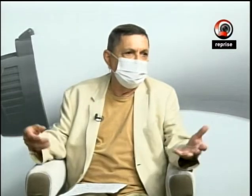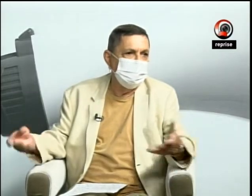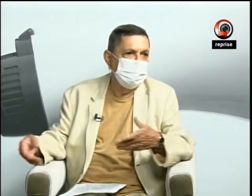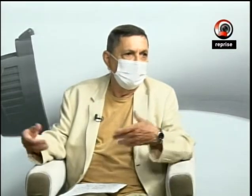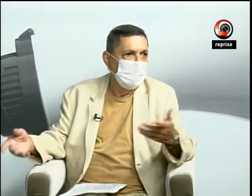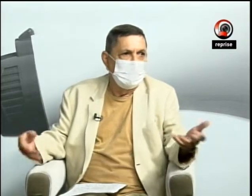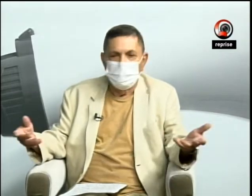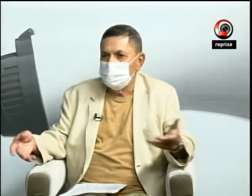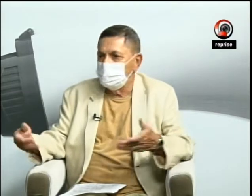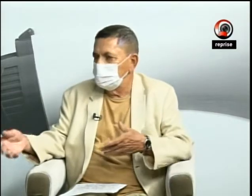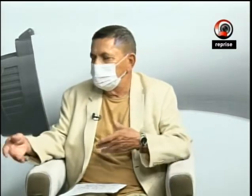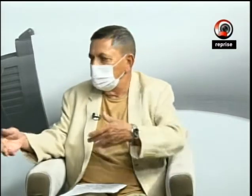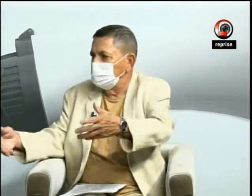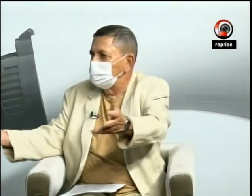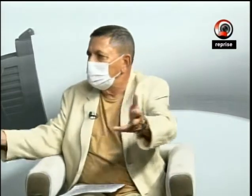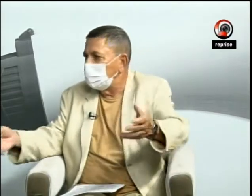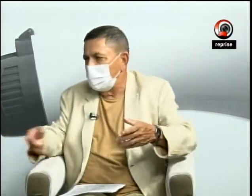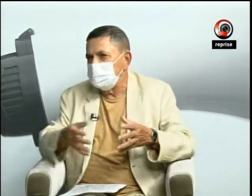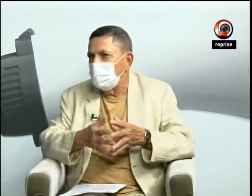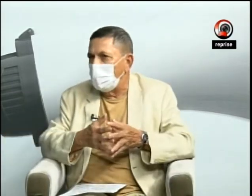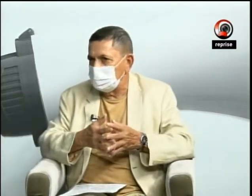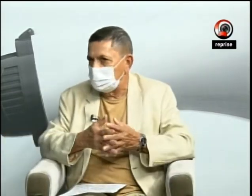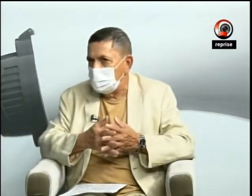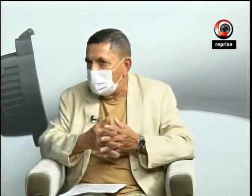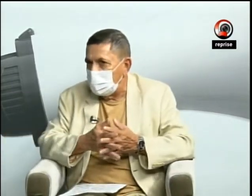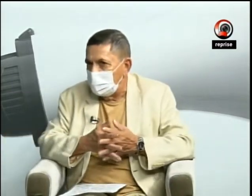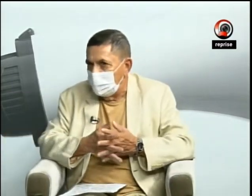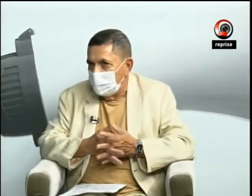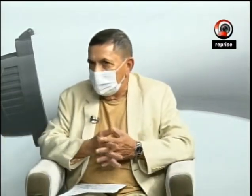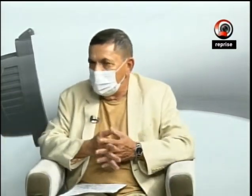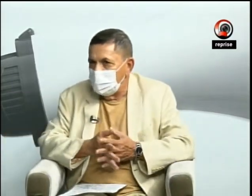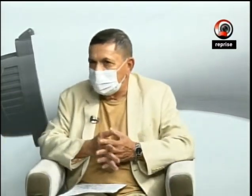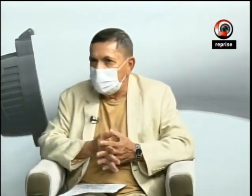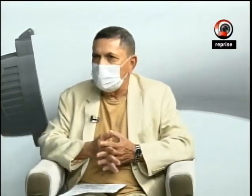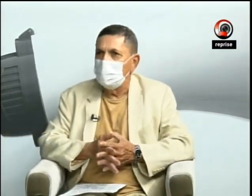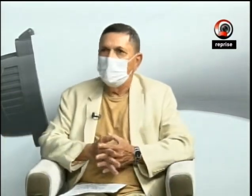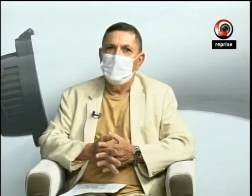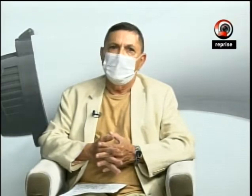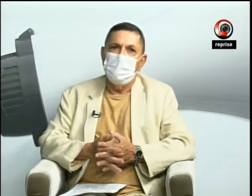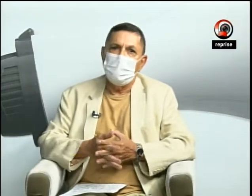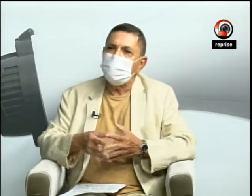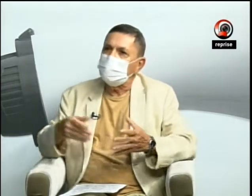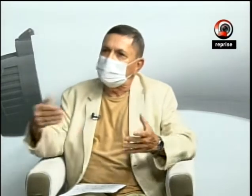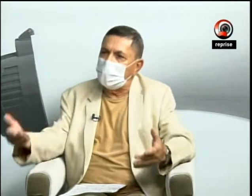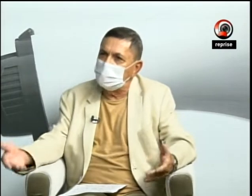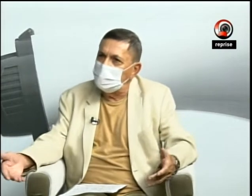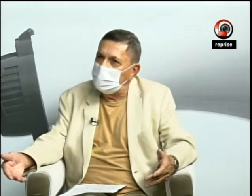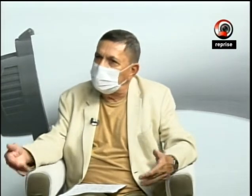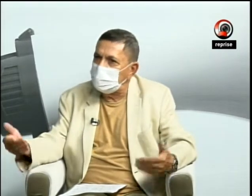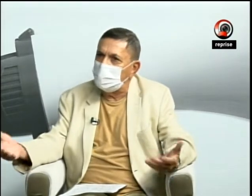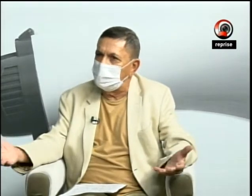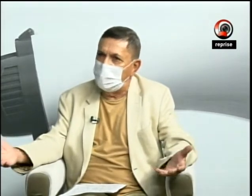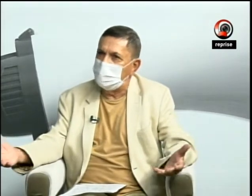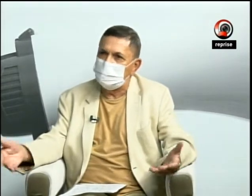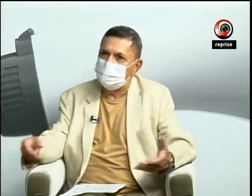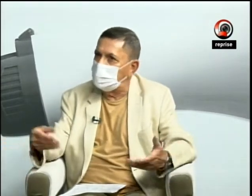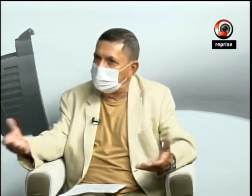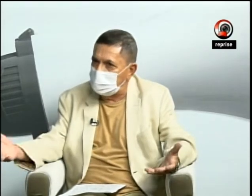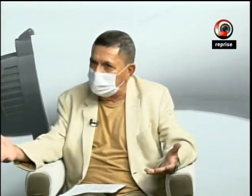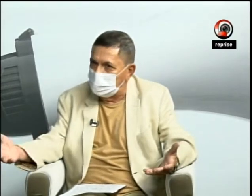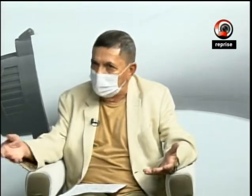mudando a marca de um de um de um produto qualquer de loja não é o museu ele é citado em